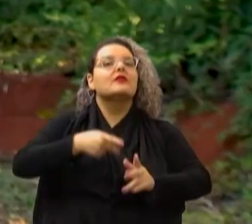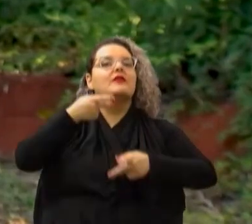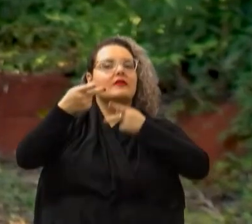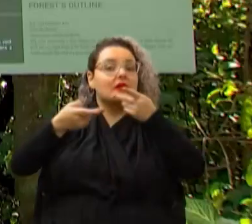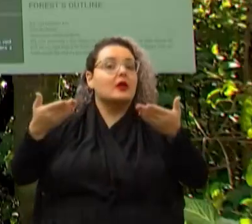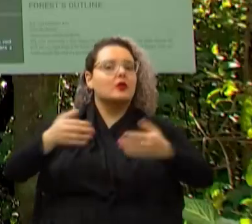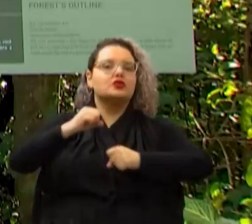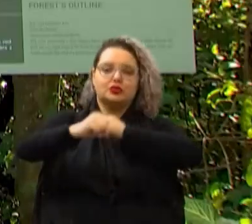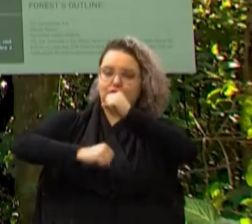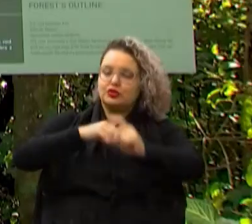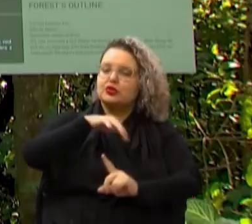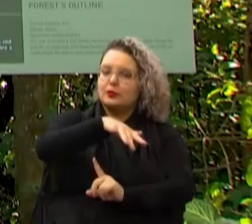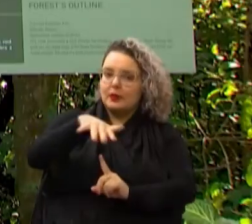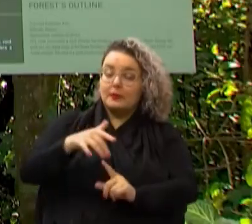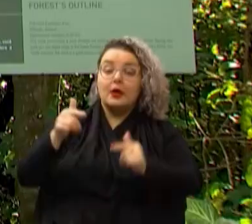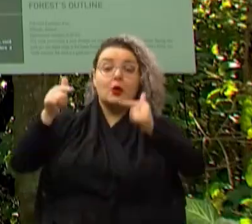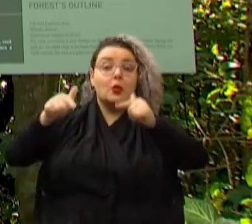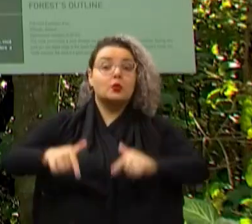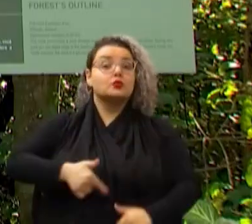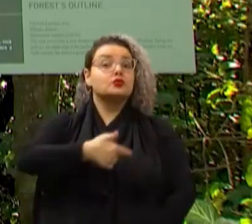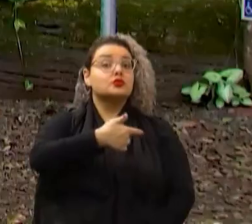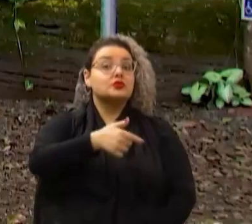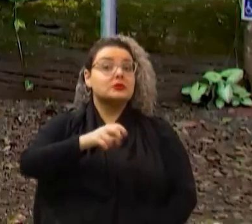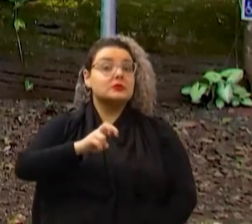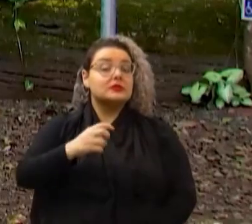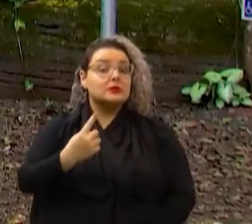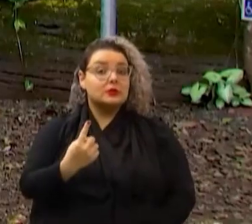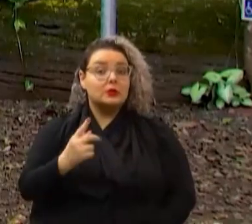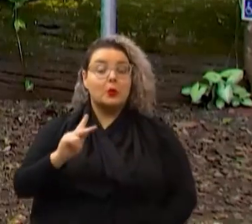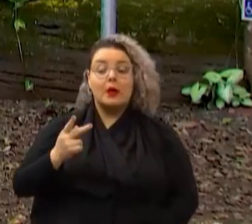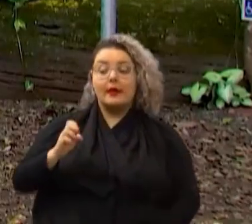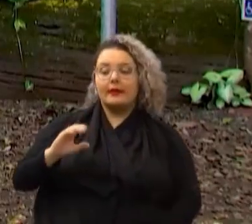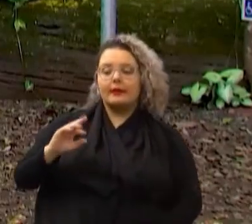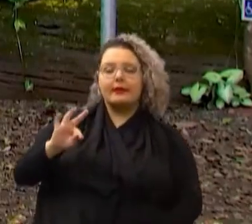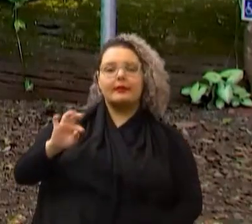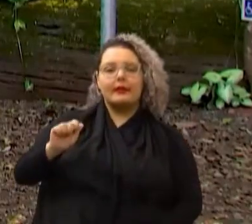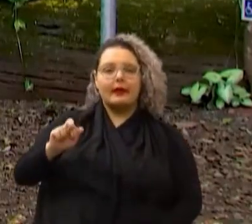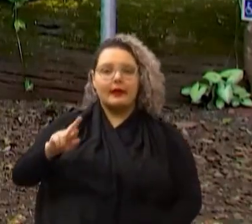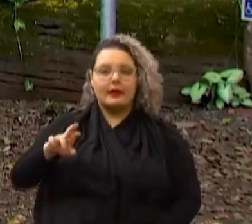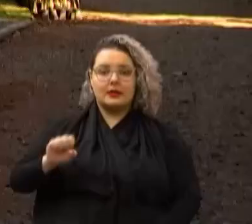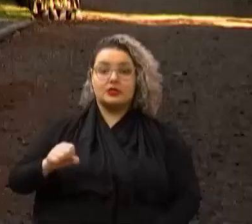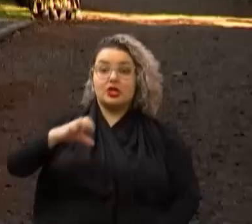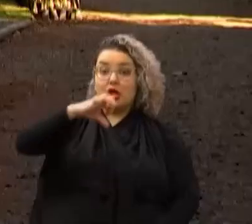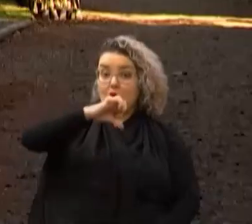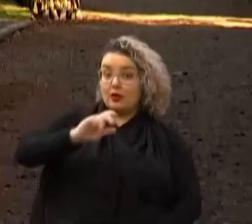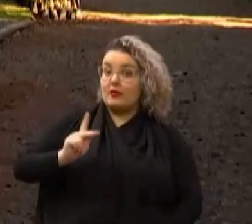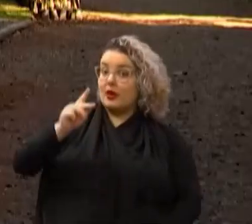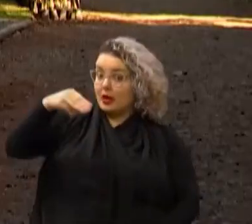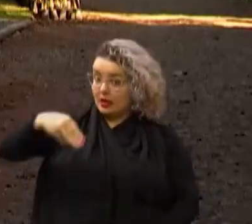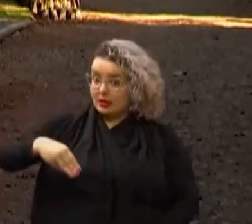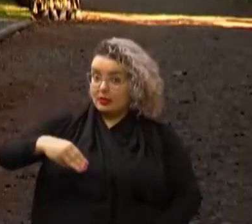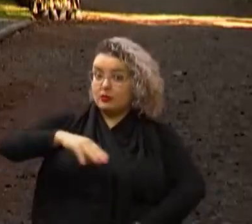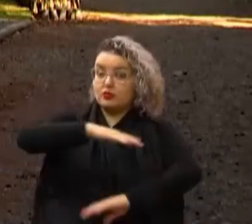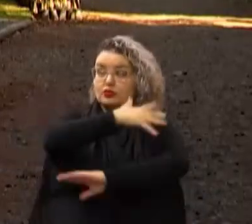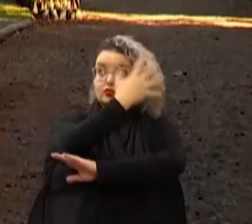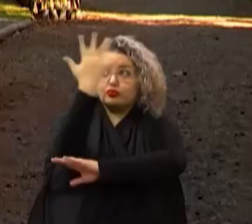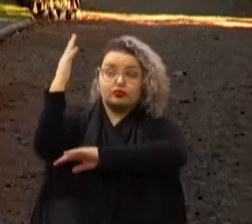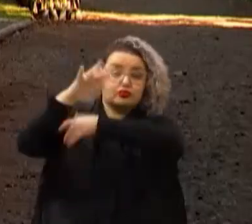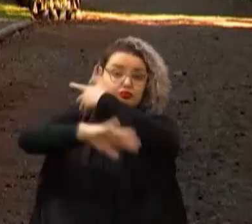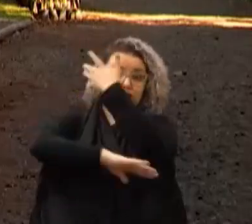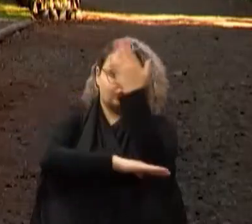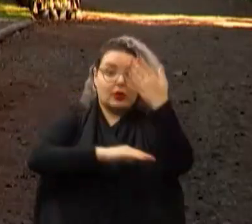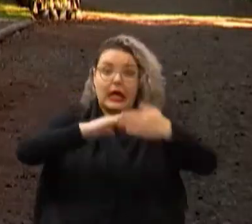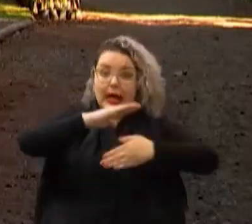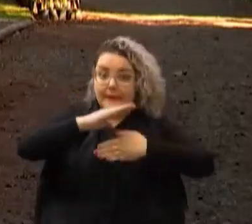Giro Ambiental. Em um espaço com 251 hectares em um perímetro de 9 quilômetros de floresta, a Mata